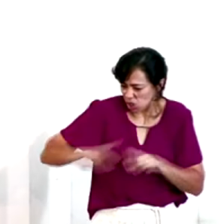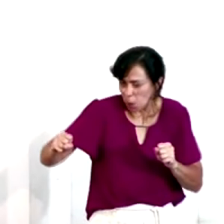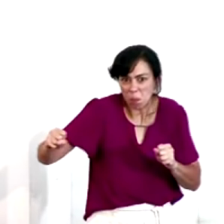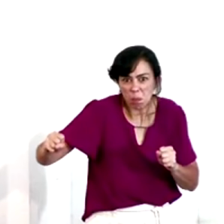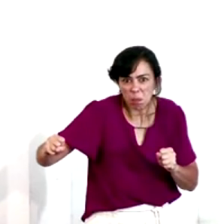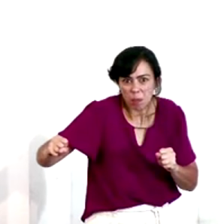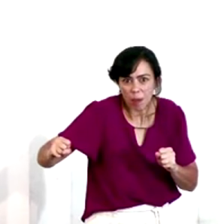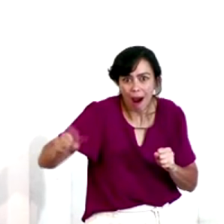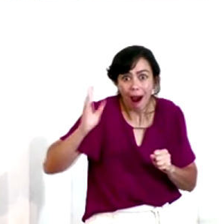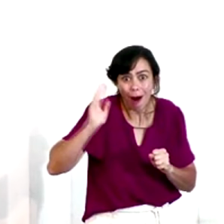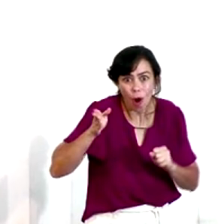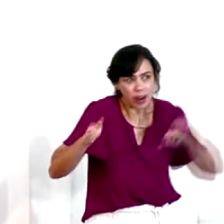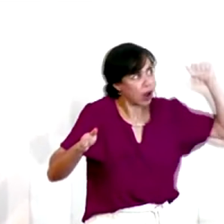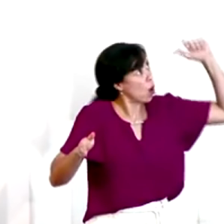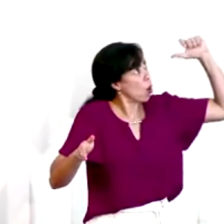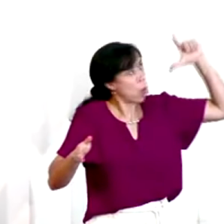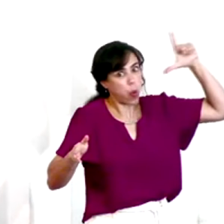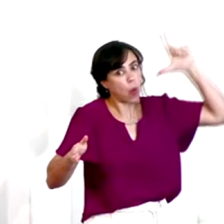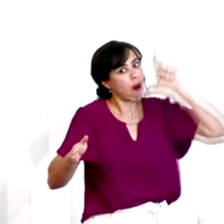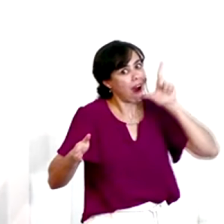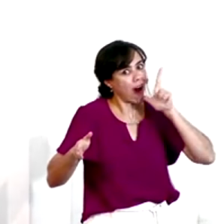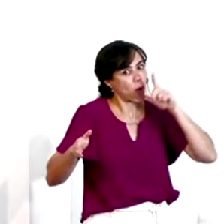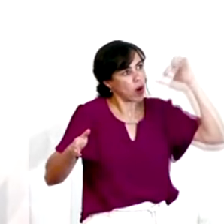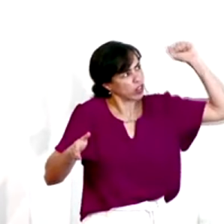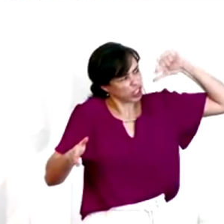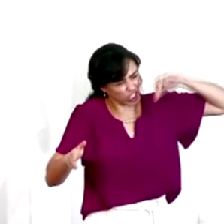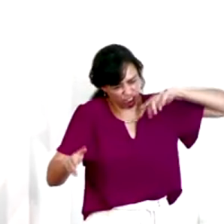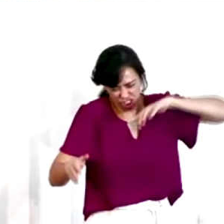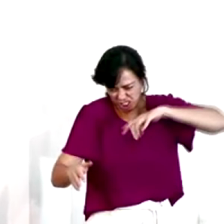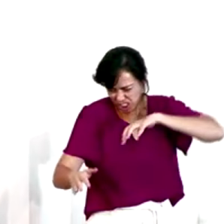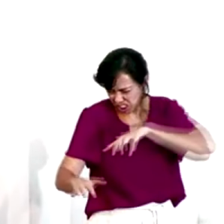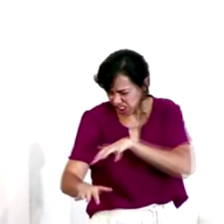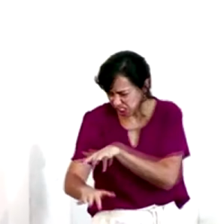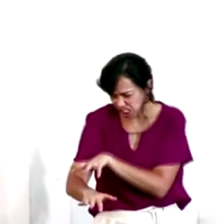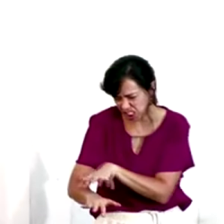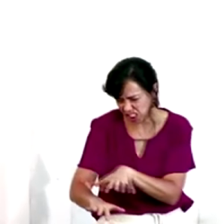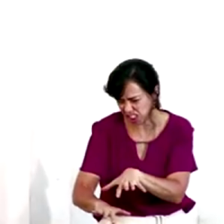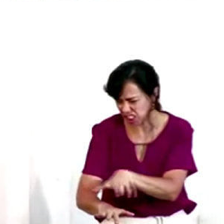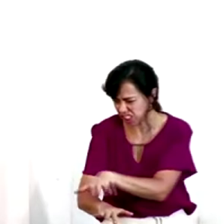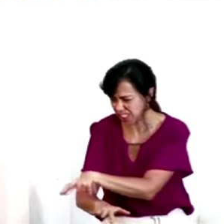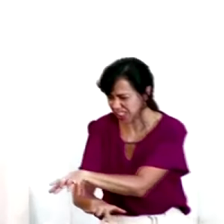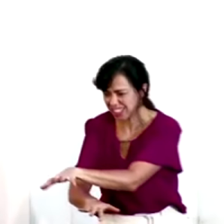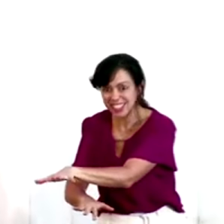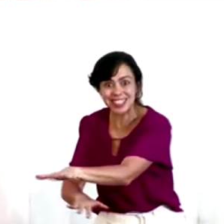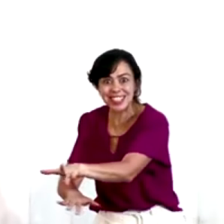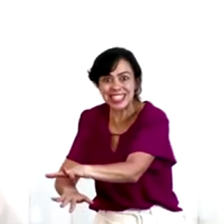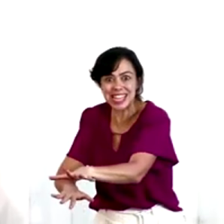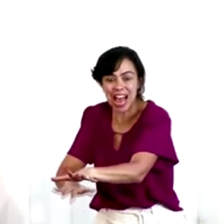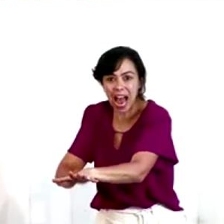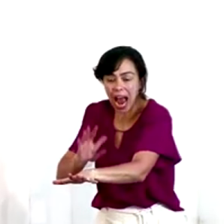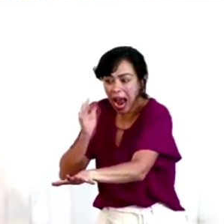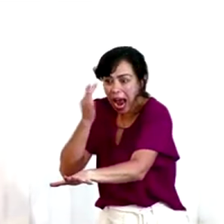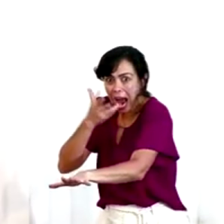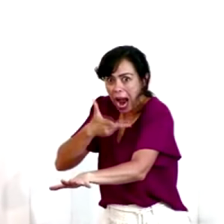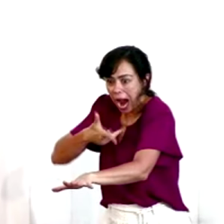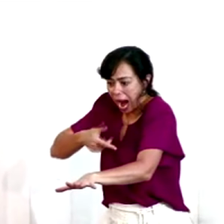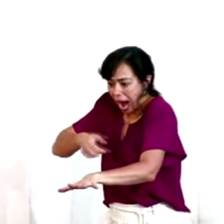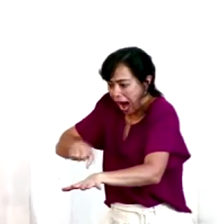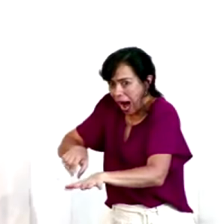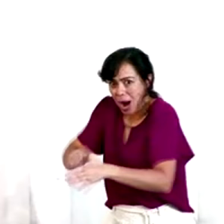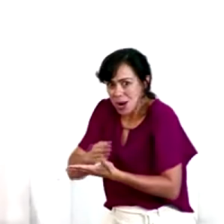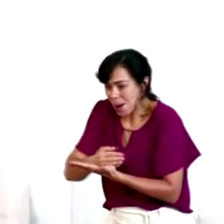E ele vai além, usando uma segunda metáfora, e a segunda metáfora, na segunda metáfora, ele se refere